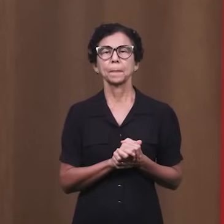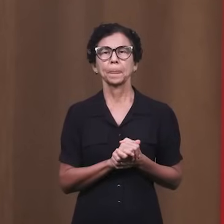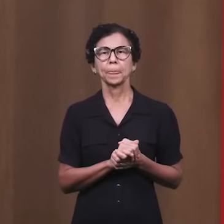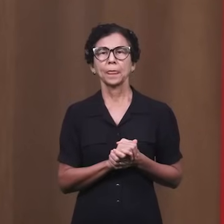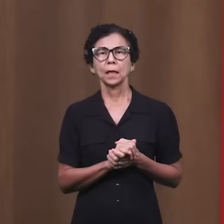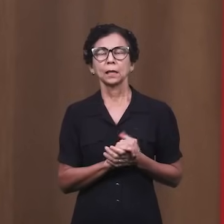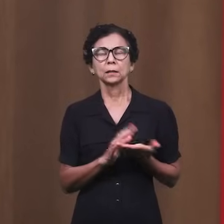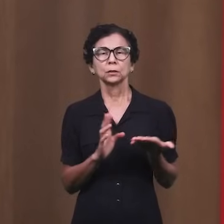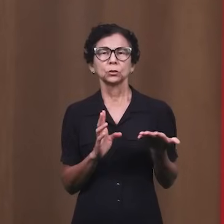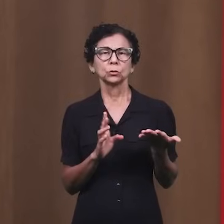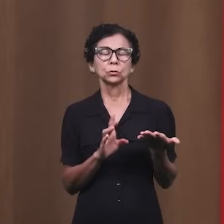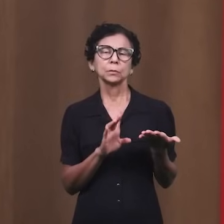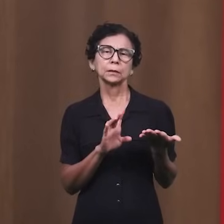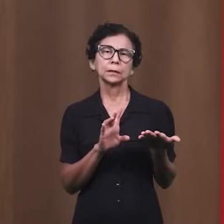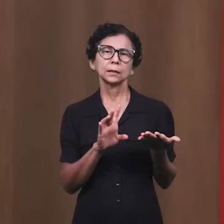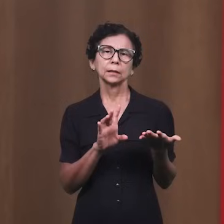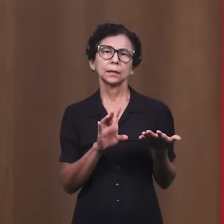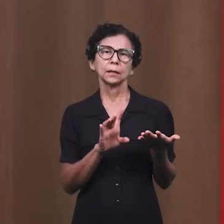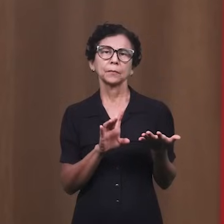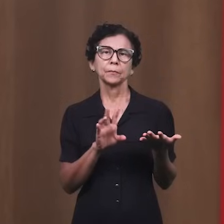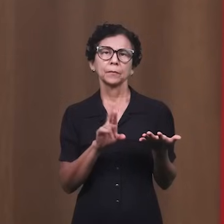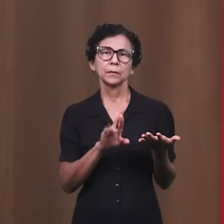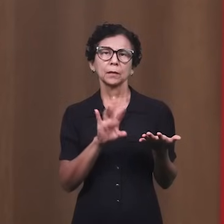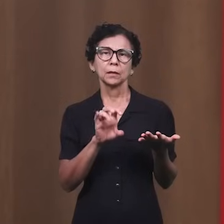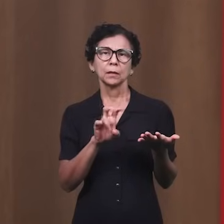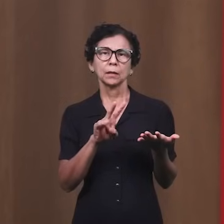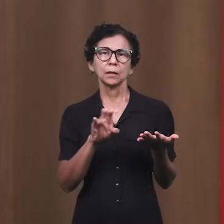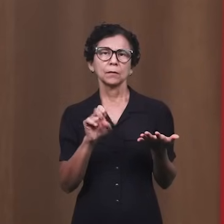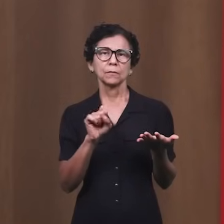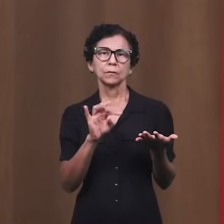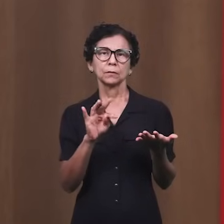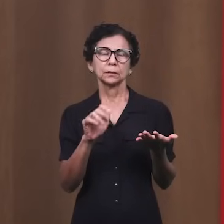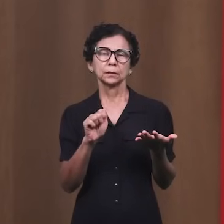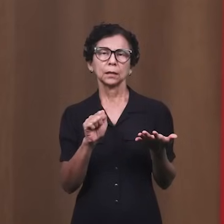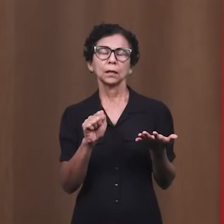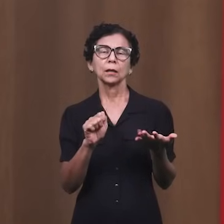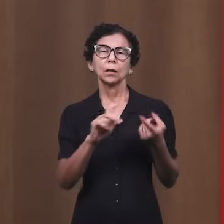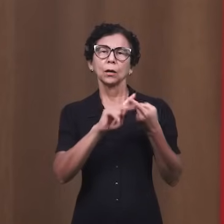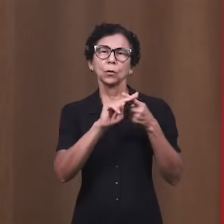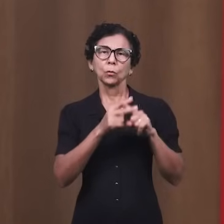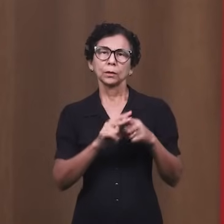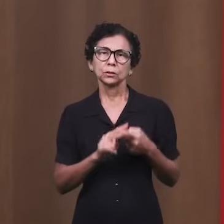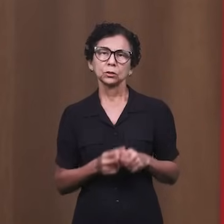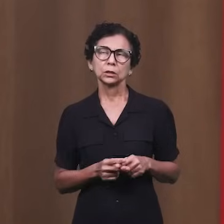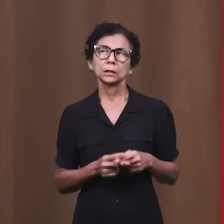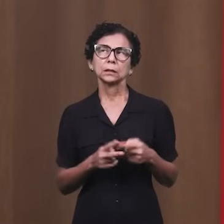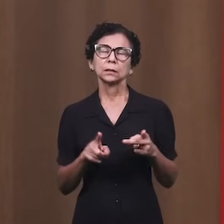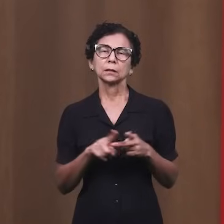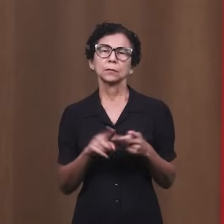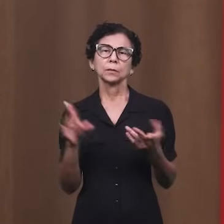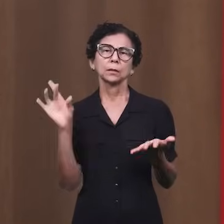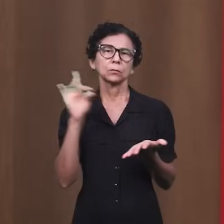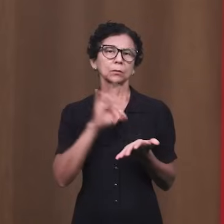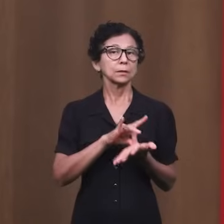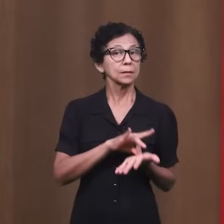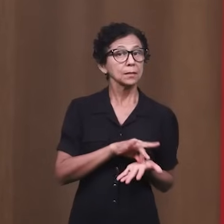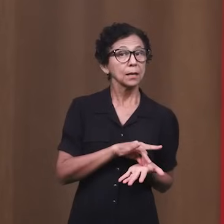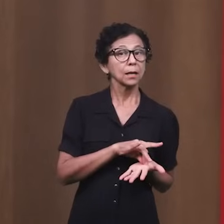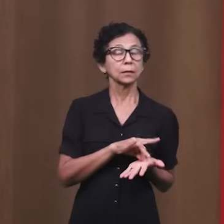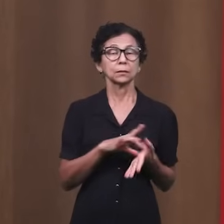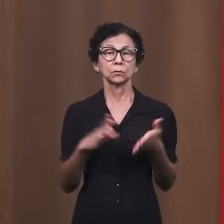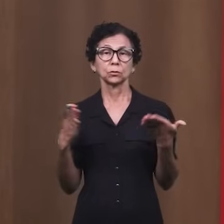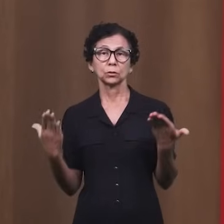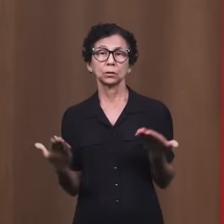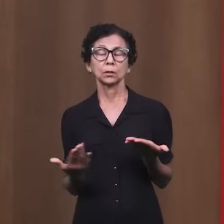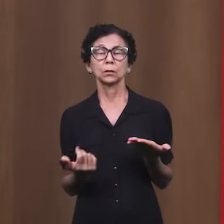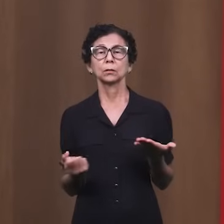da revista e corrigida soi de forma diferente da revista e atualizada por exemplo e hoje já existe a a